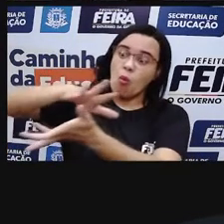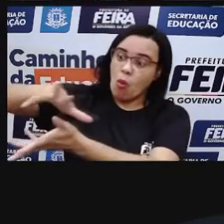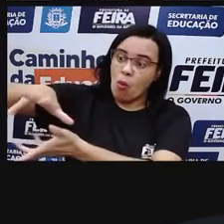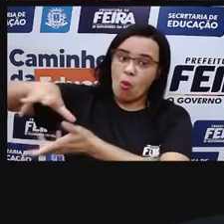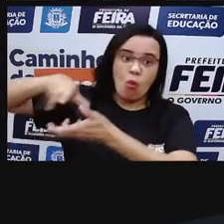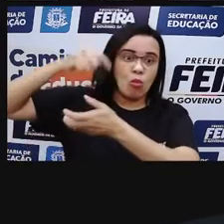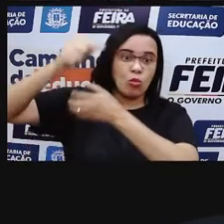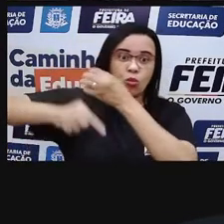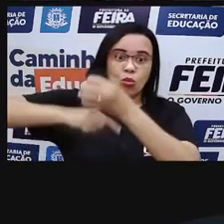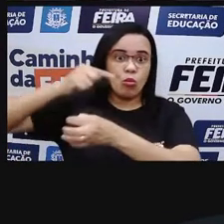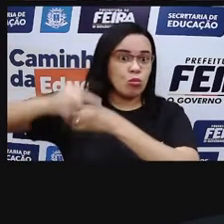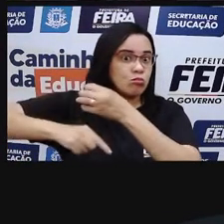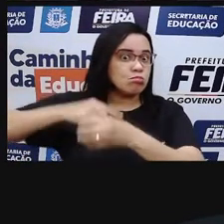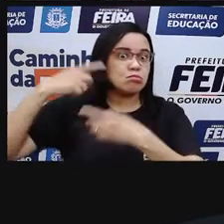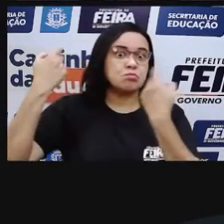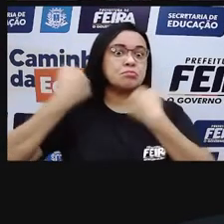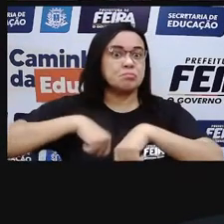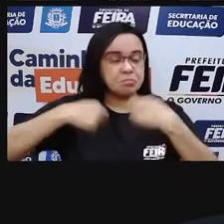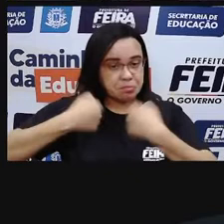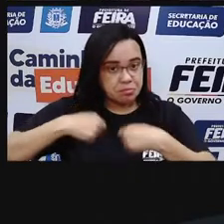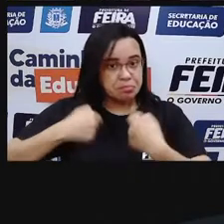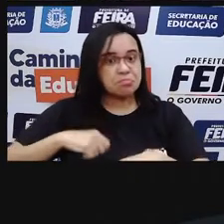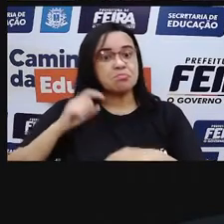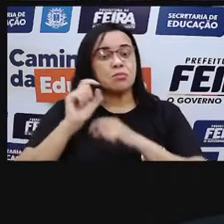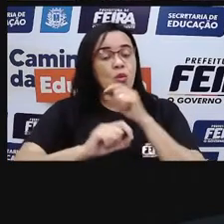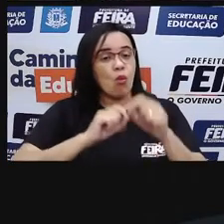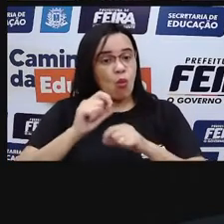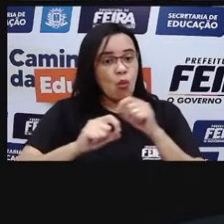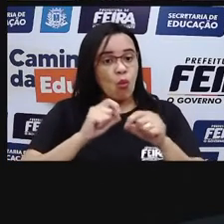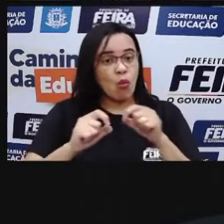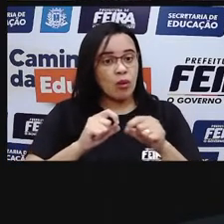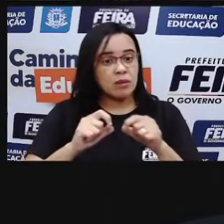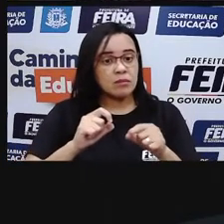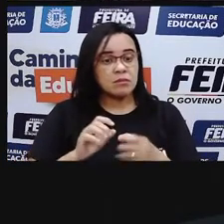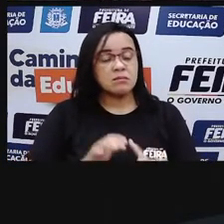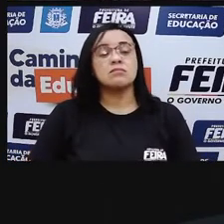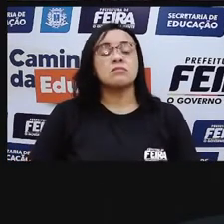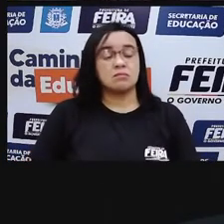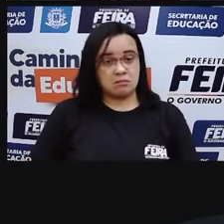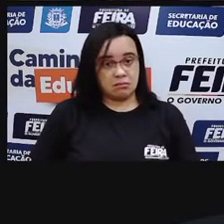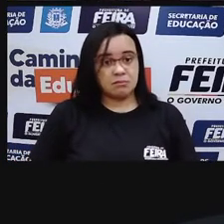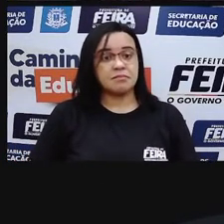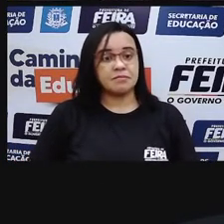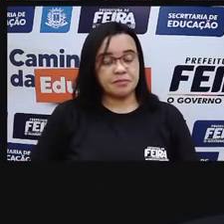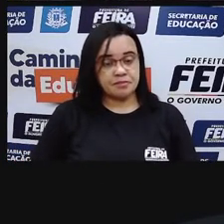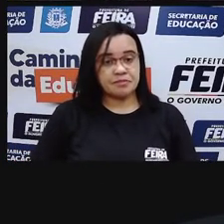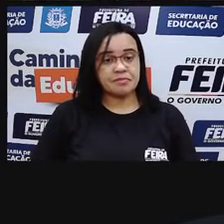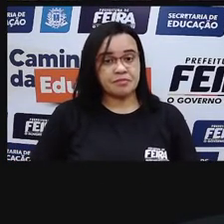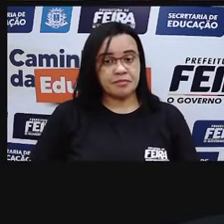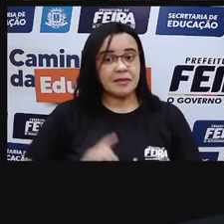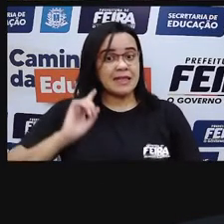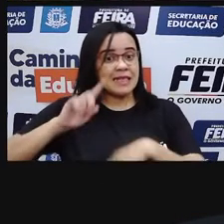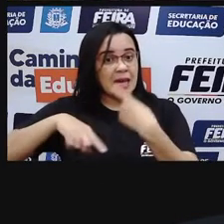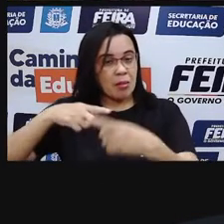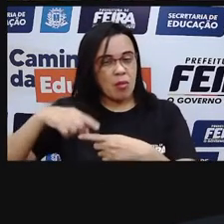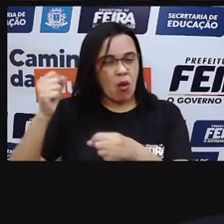a antibióticos. Porque, olha lá, desde a descoberta,